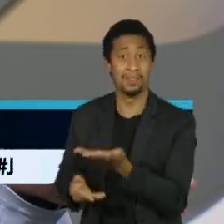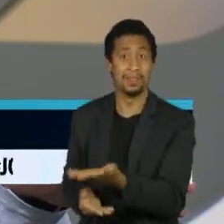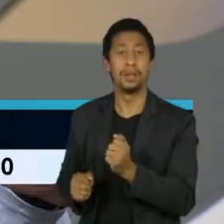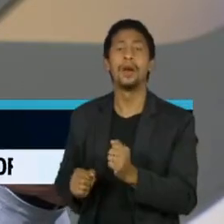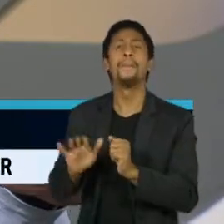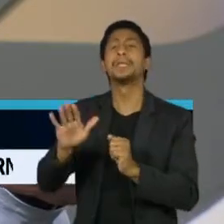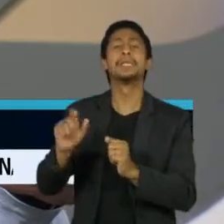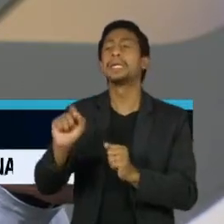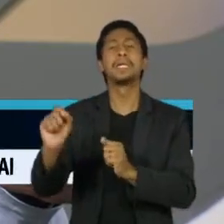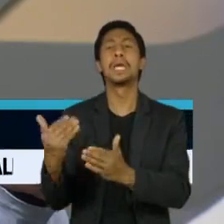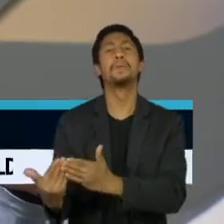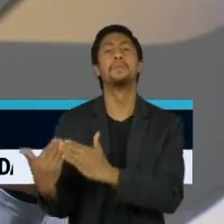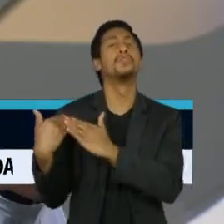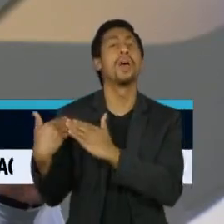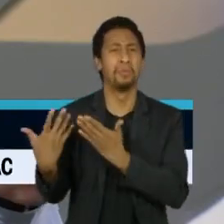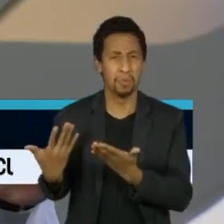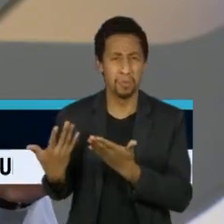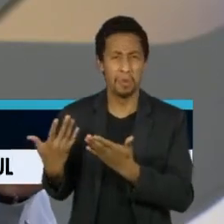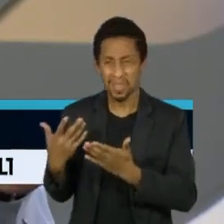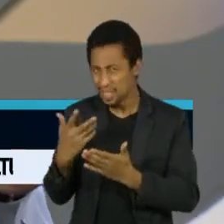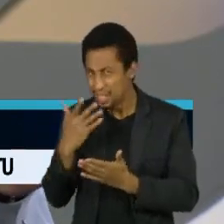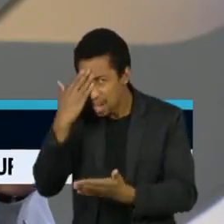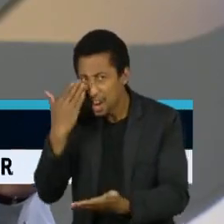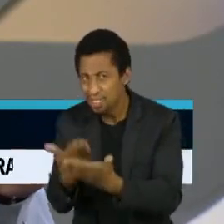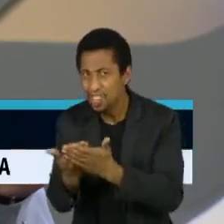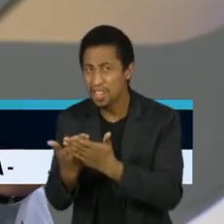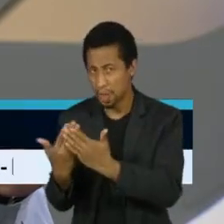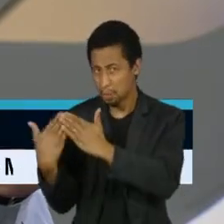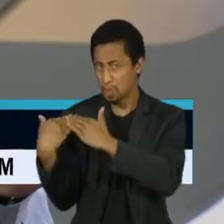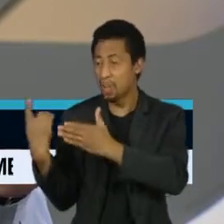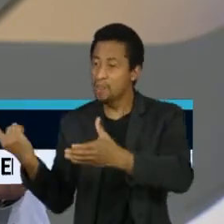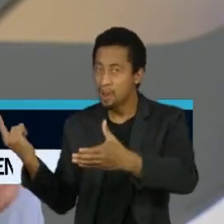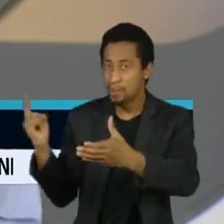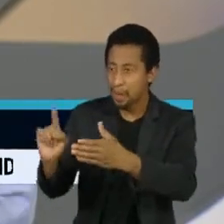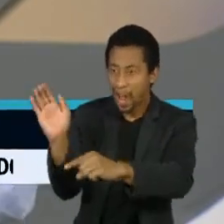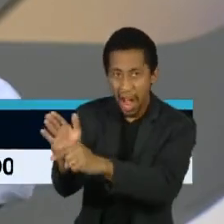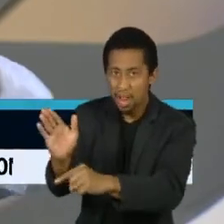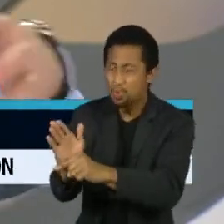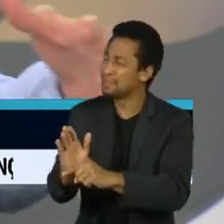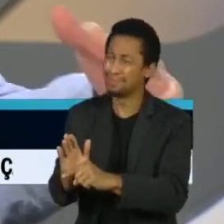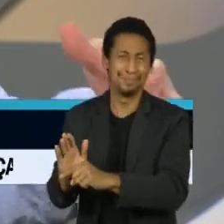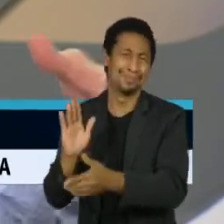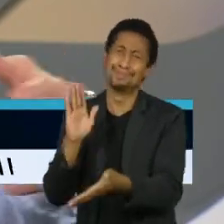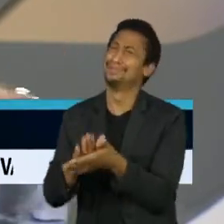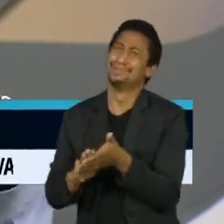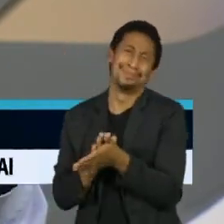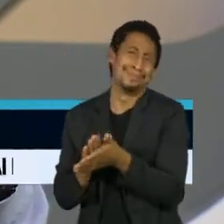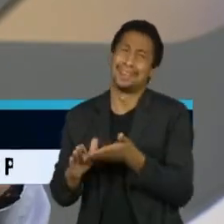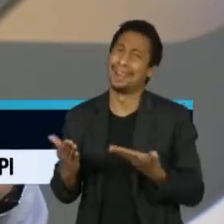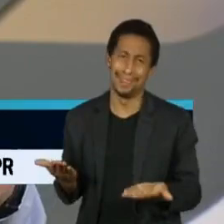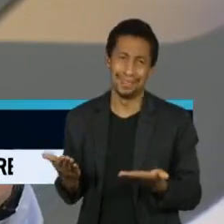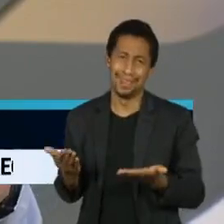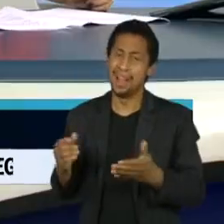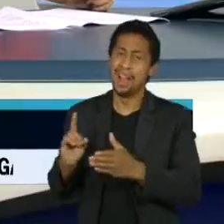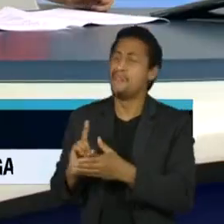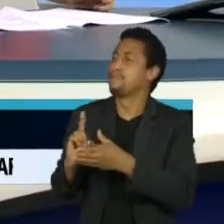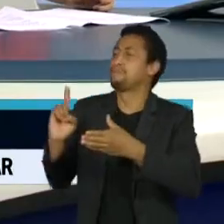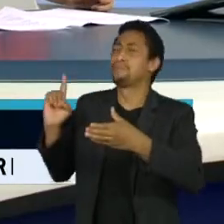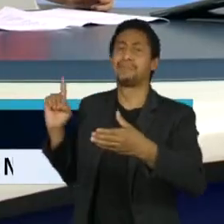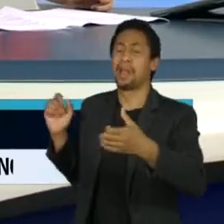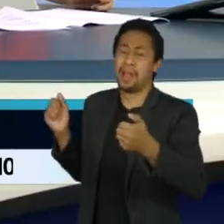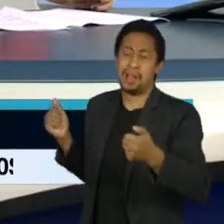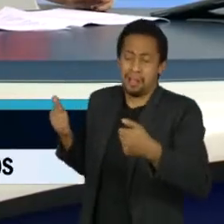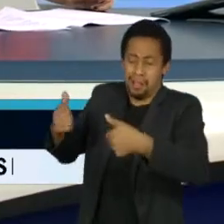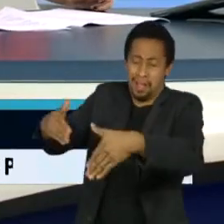o responsável por aquilo. Ali tem gente que tem muito mais dinheiro por trás, que são os caras que são donos desse